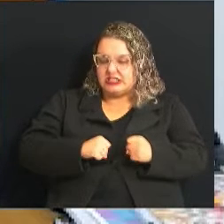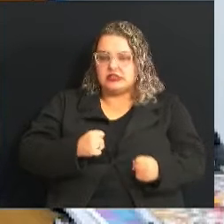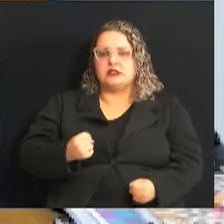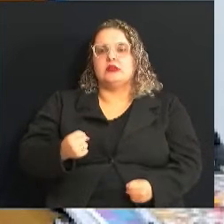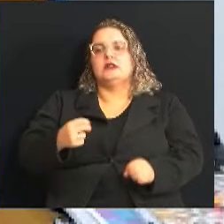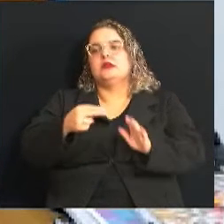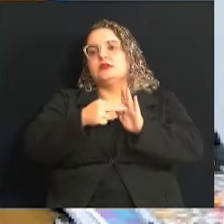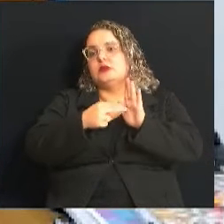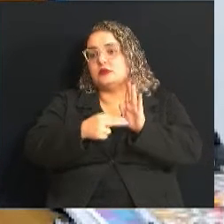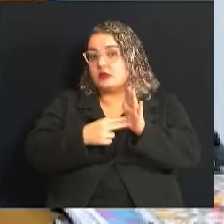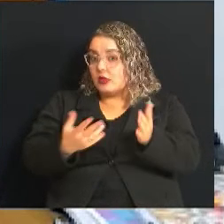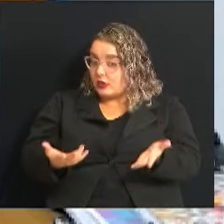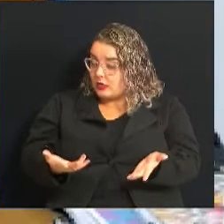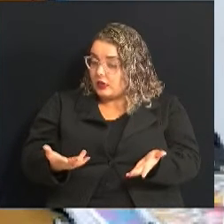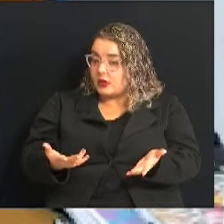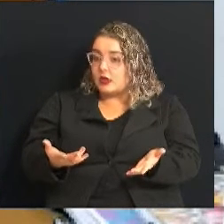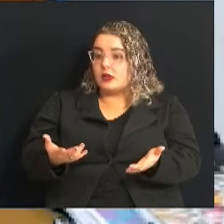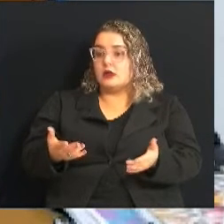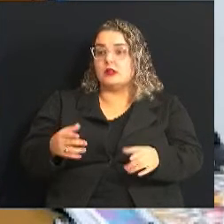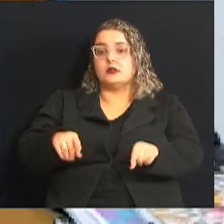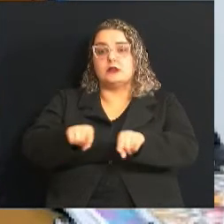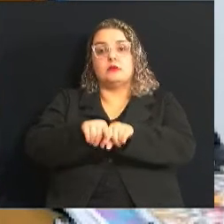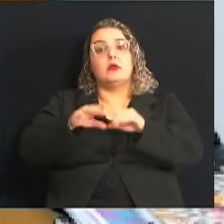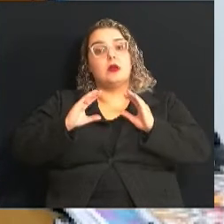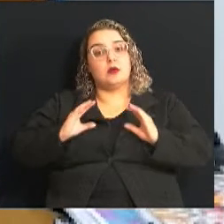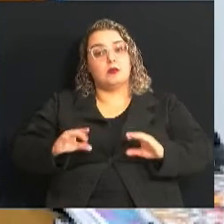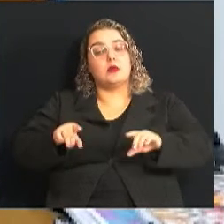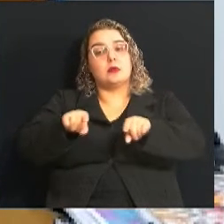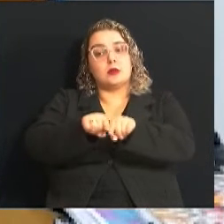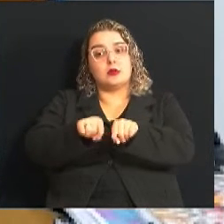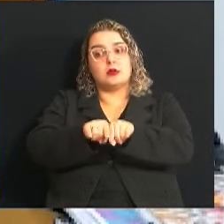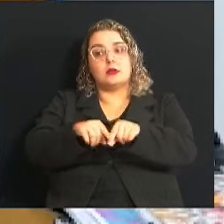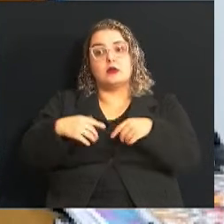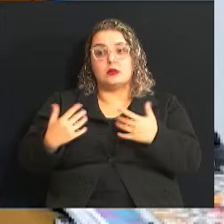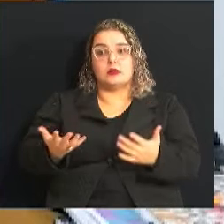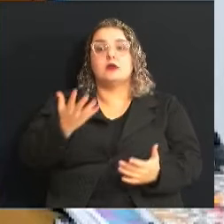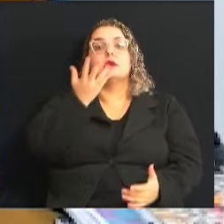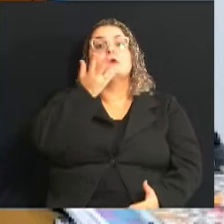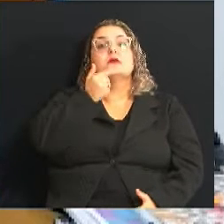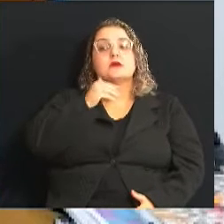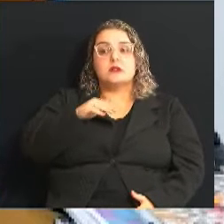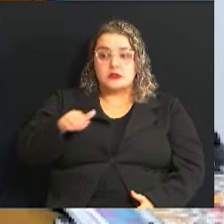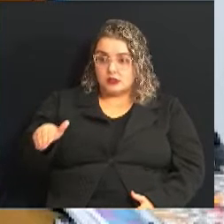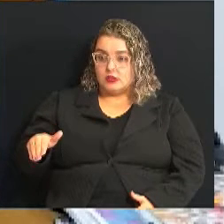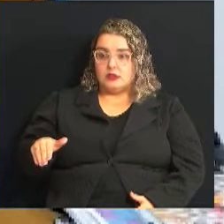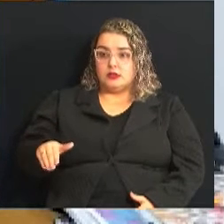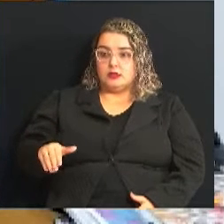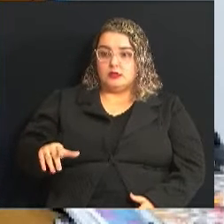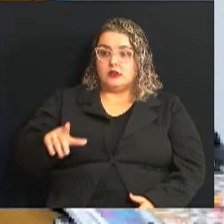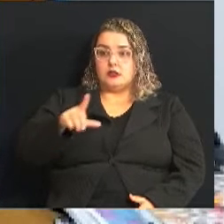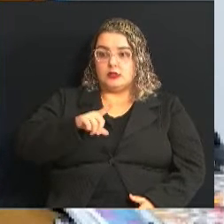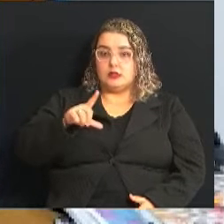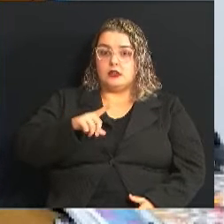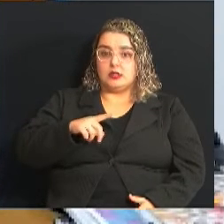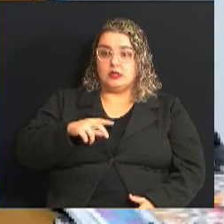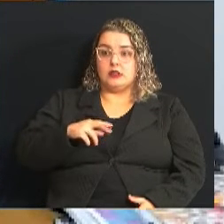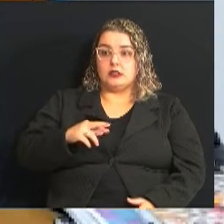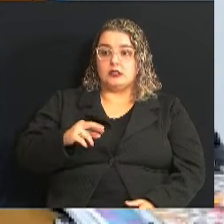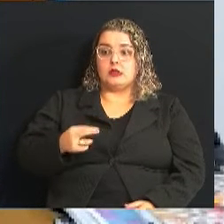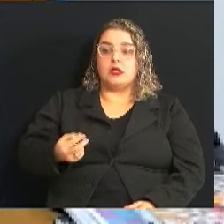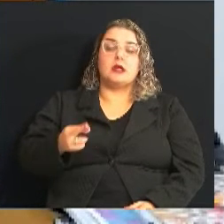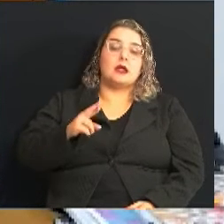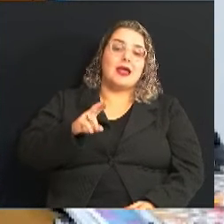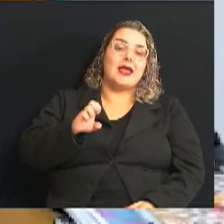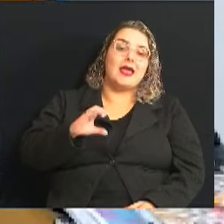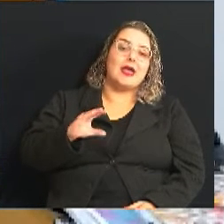né, e a questão do comportamento também. E a criança, ela tem recurso, ela também